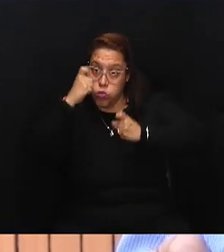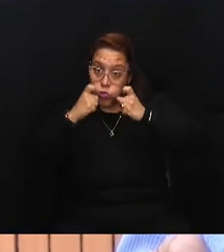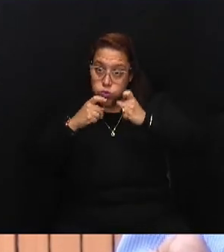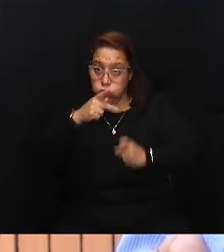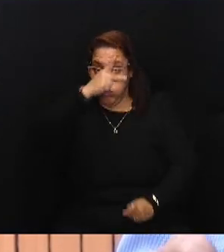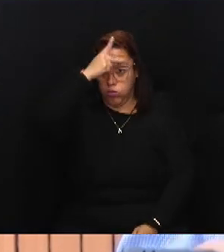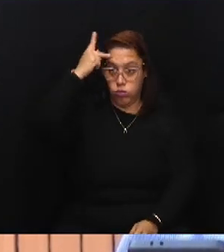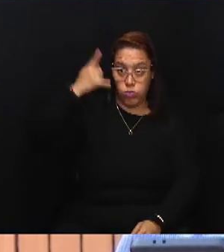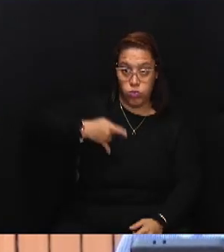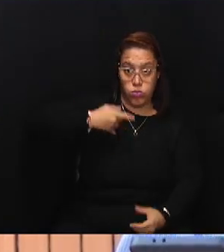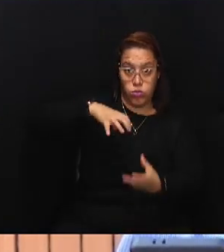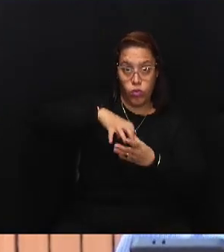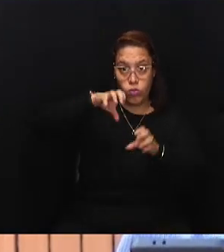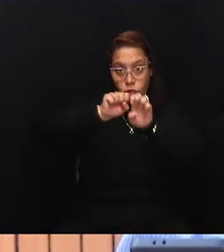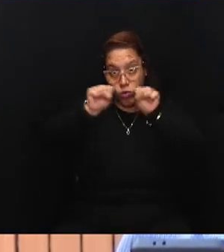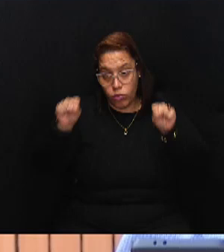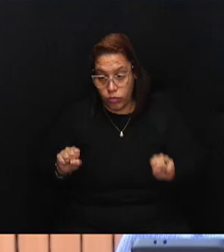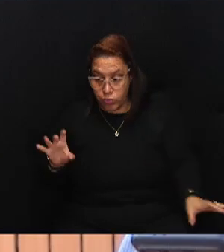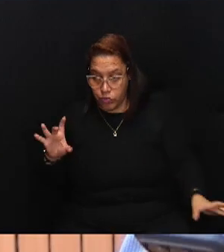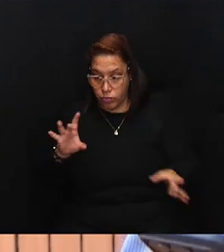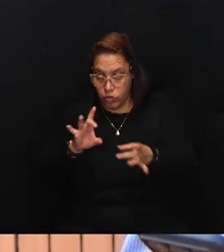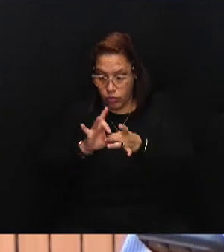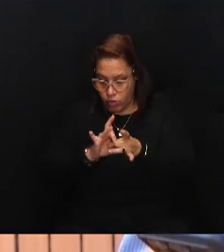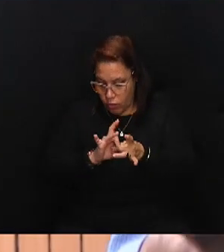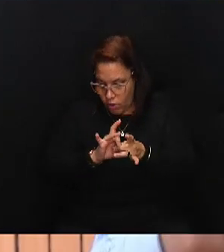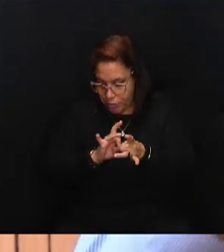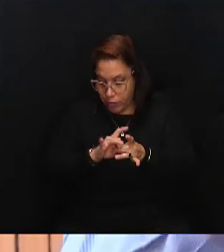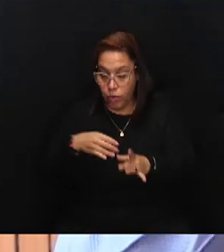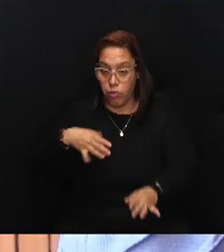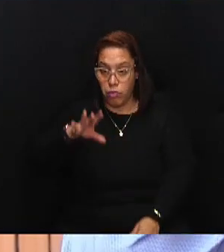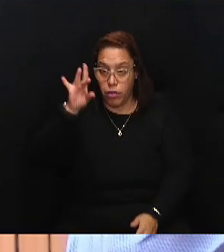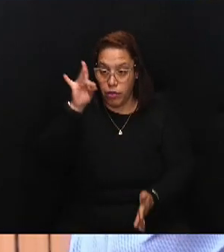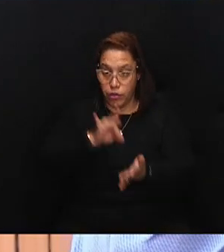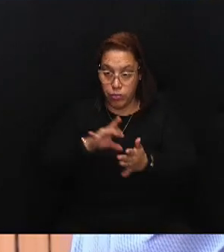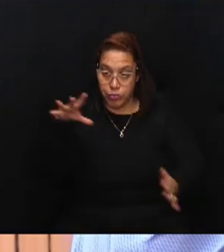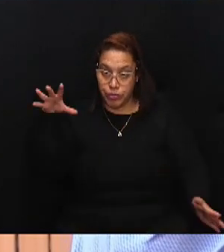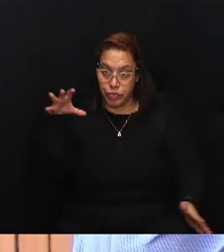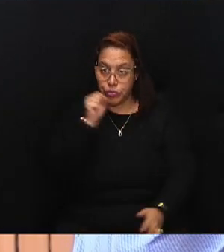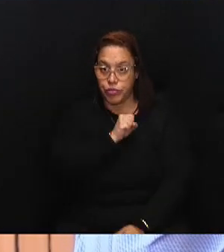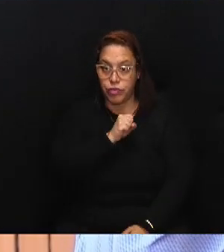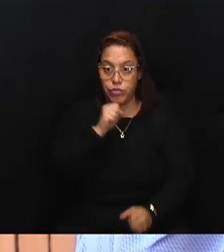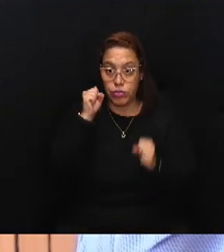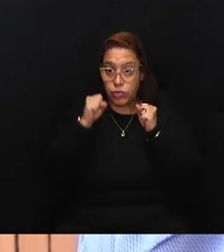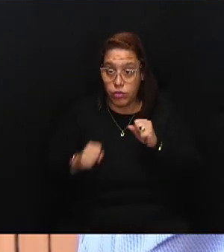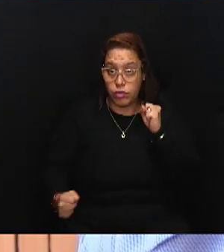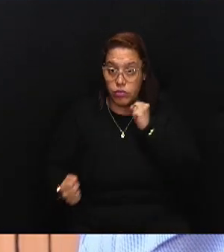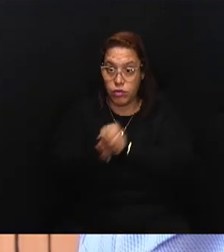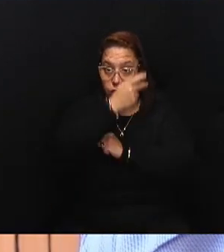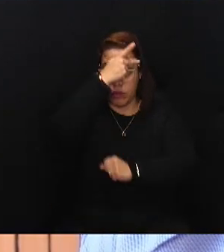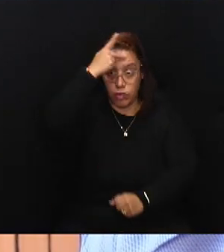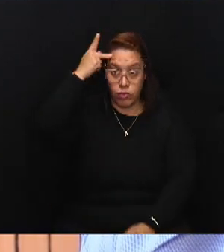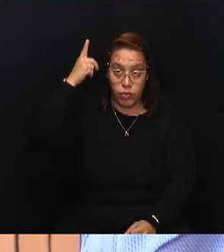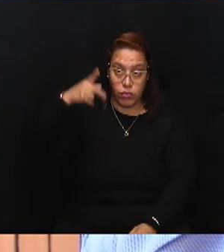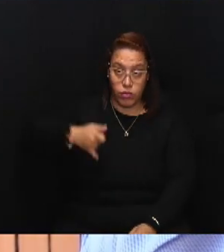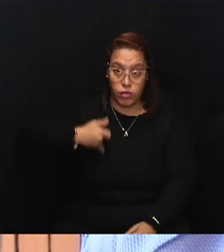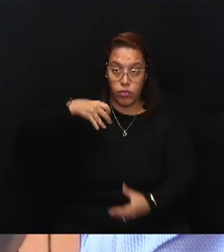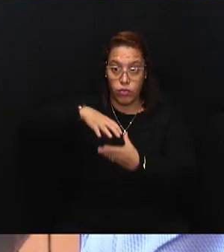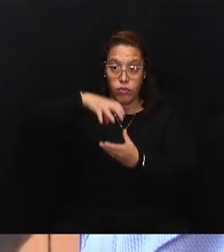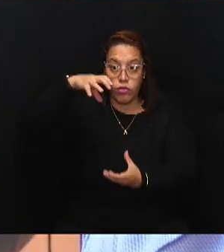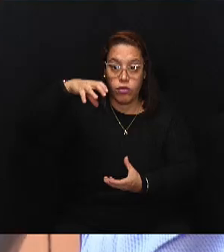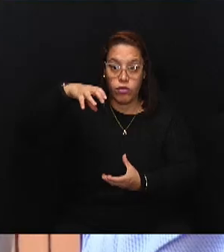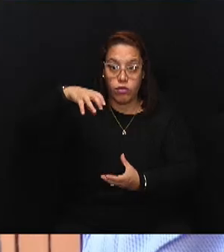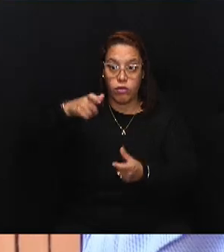idoso, o sistema vai estar integrado para, de forma mais efetiva e mais rapidamente, poder proteger esse idoso. Então, é